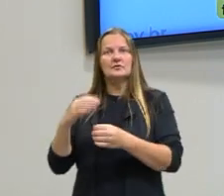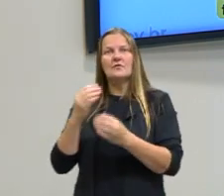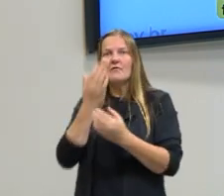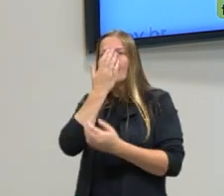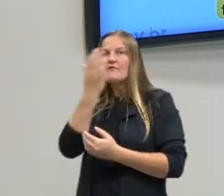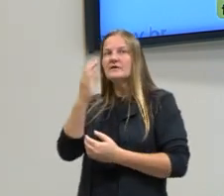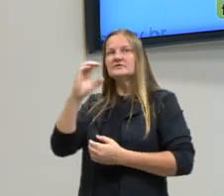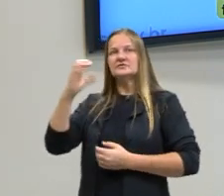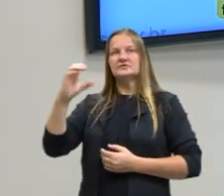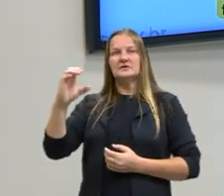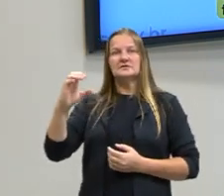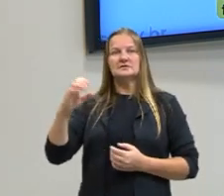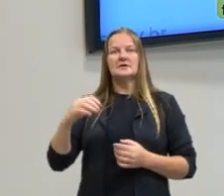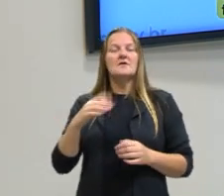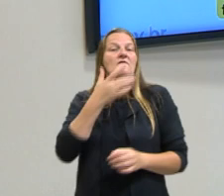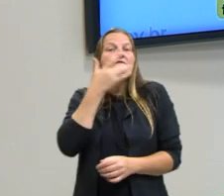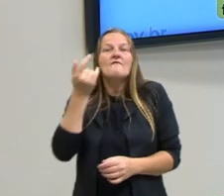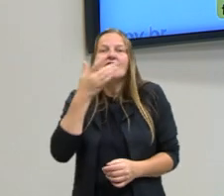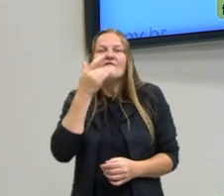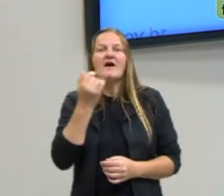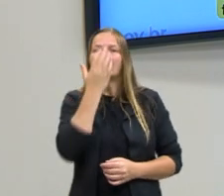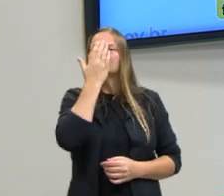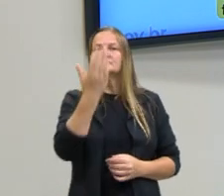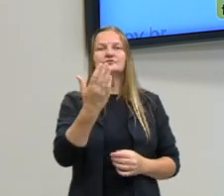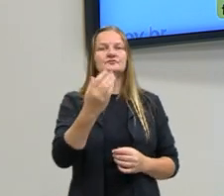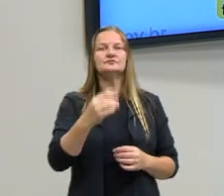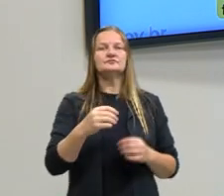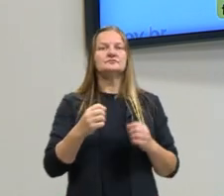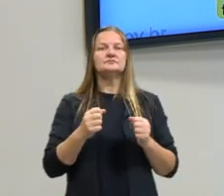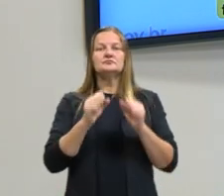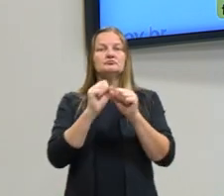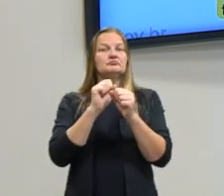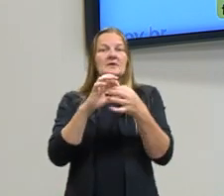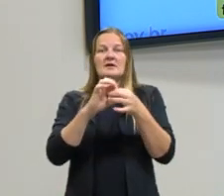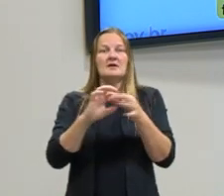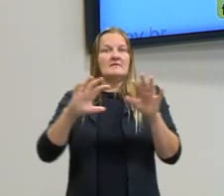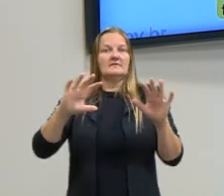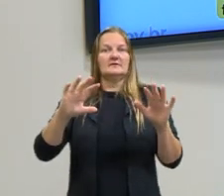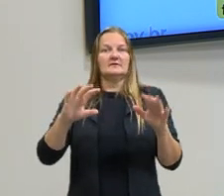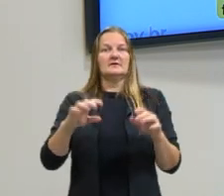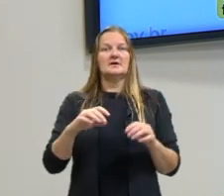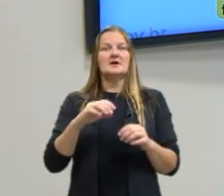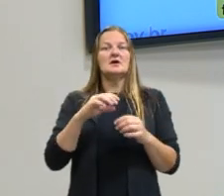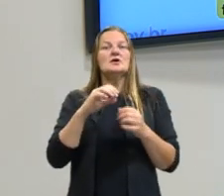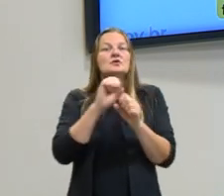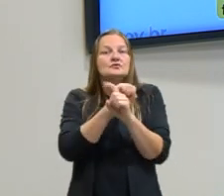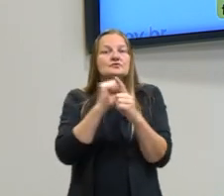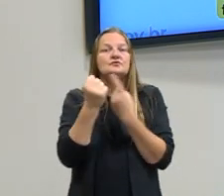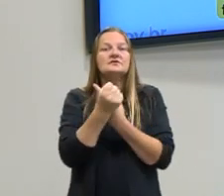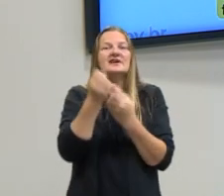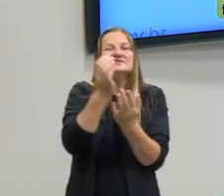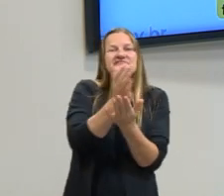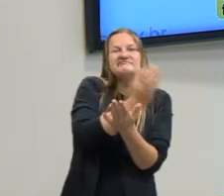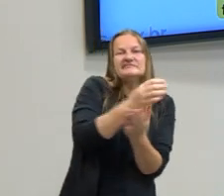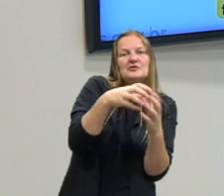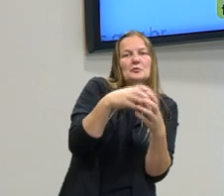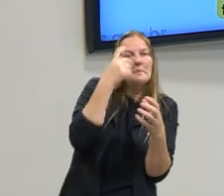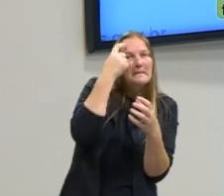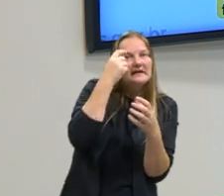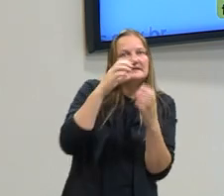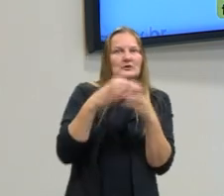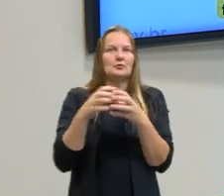ciência estão tendo uma facilidade maior em sair da covide e as sociedades muito divididas